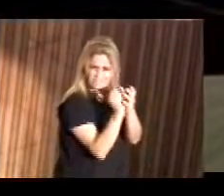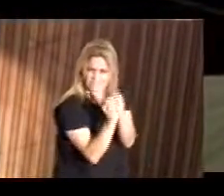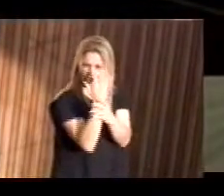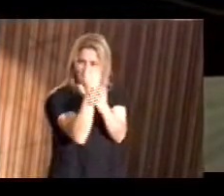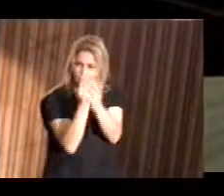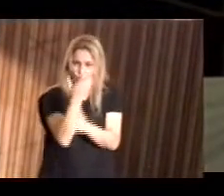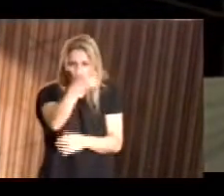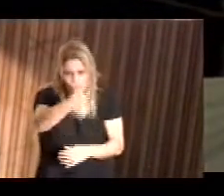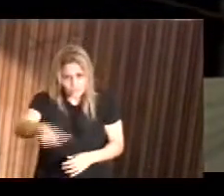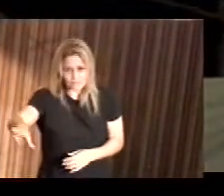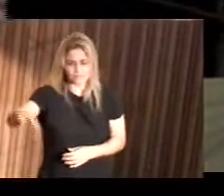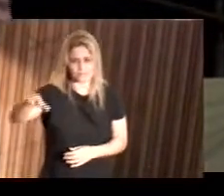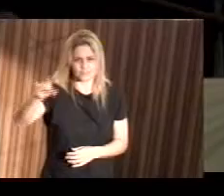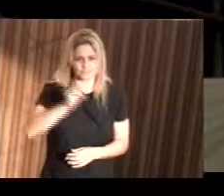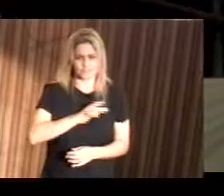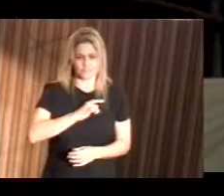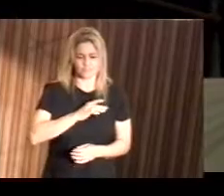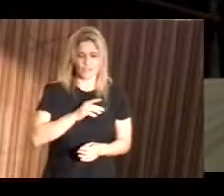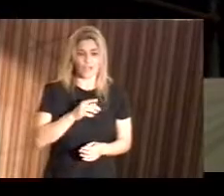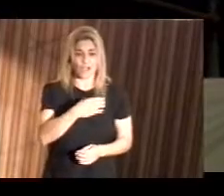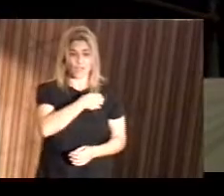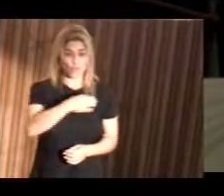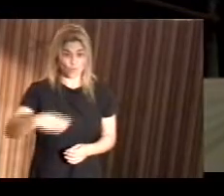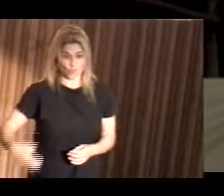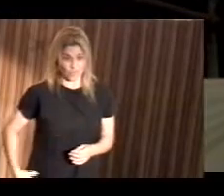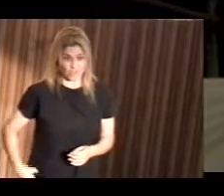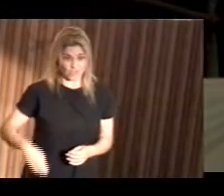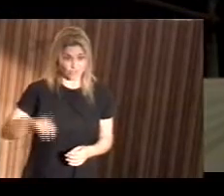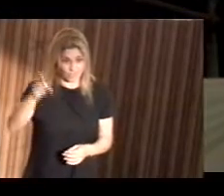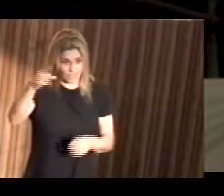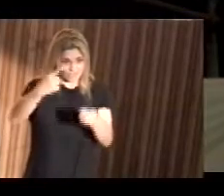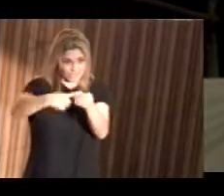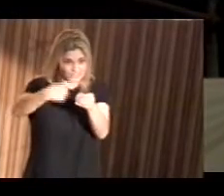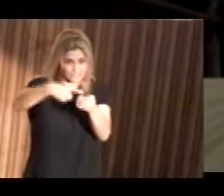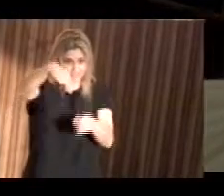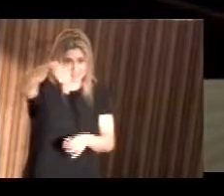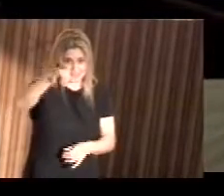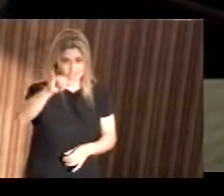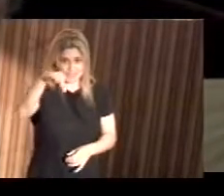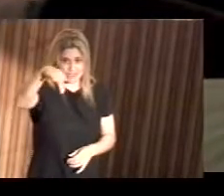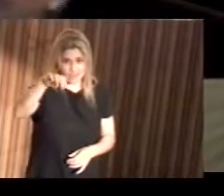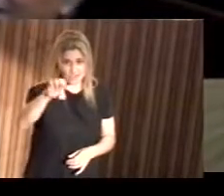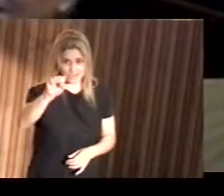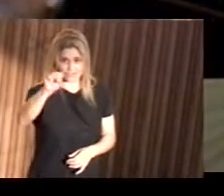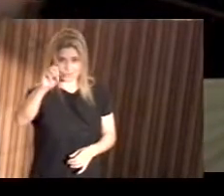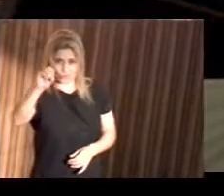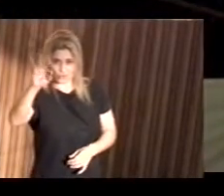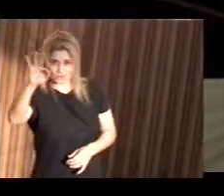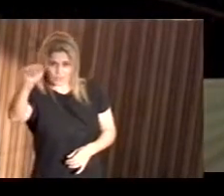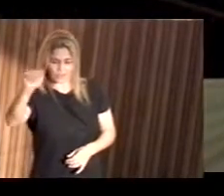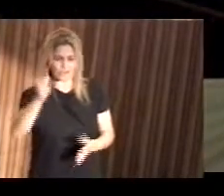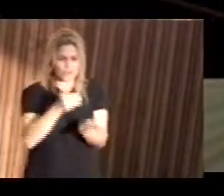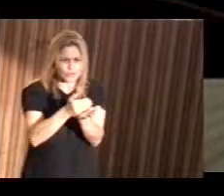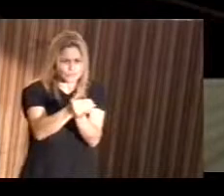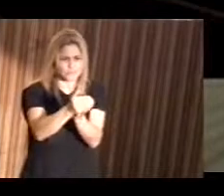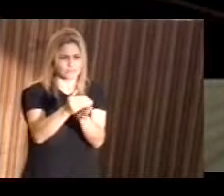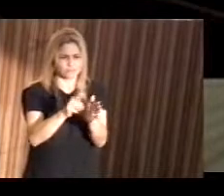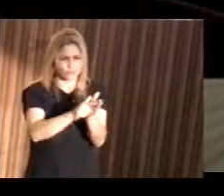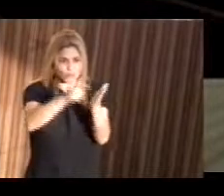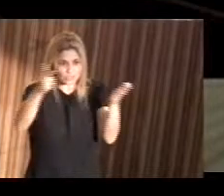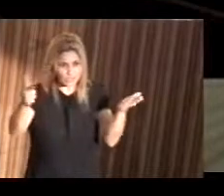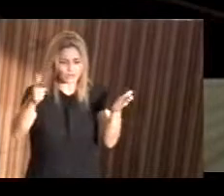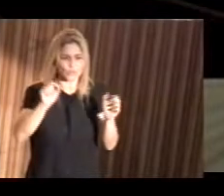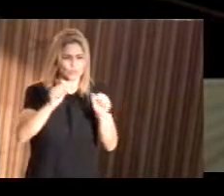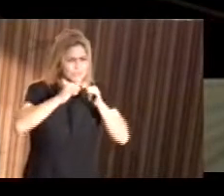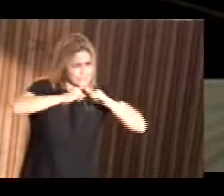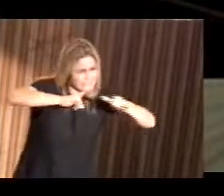terrível. E aí o governador de Minnesota usa os jornais daquele tempo e faz uma coisa